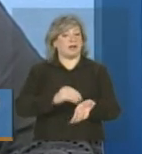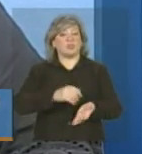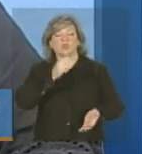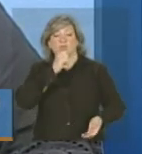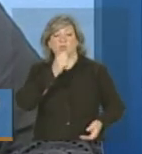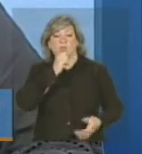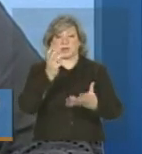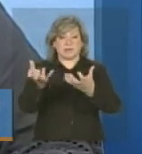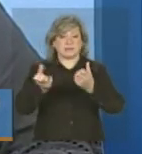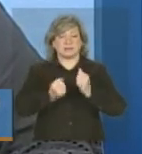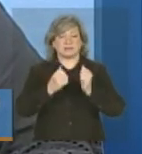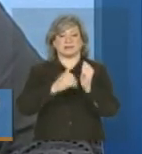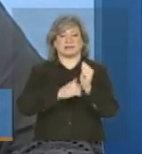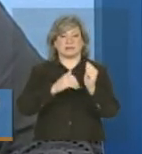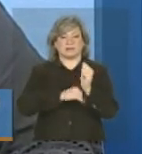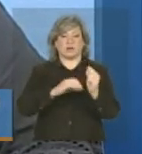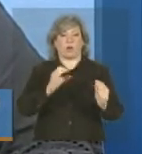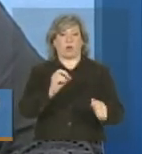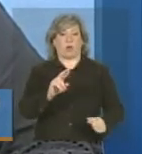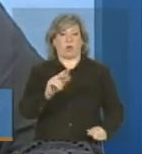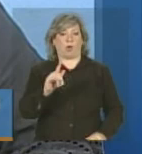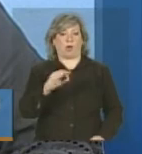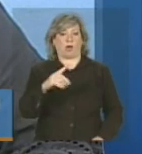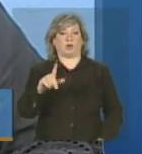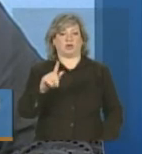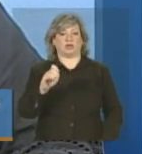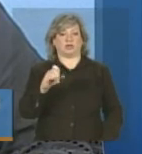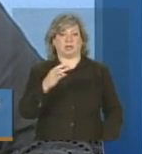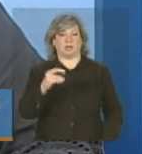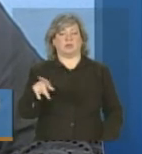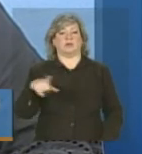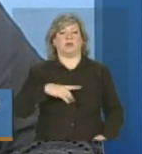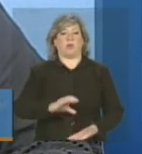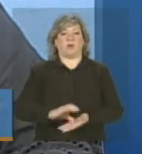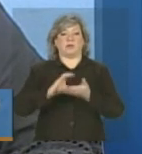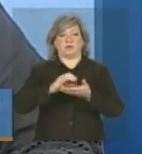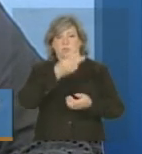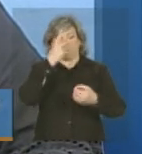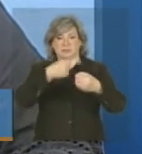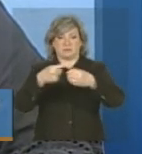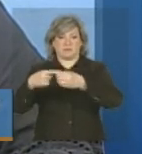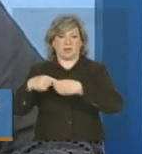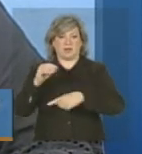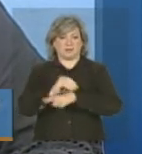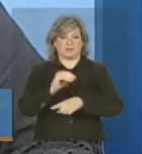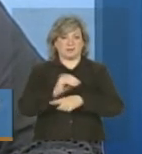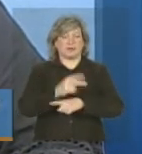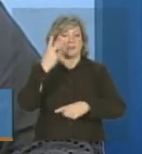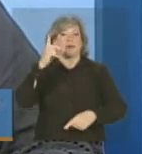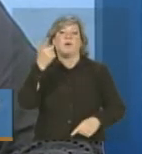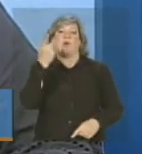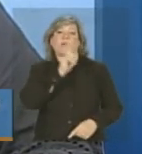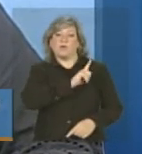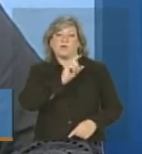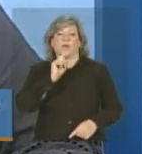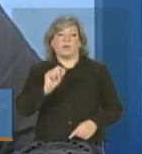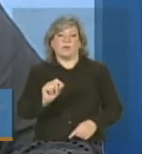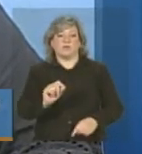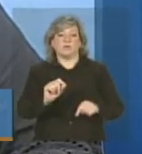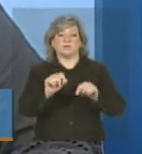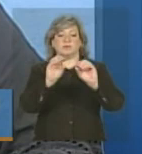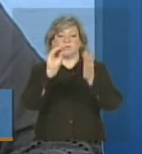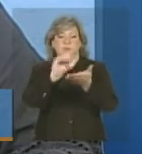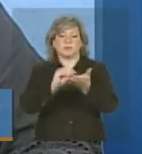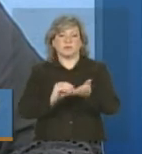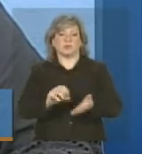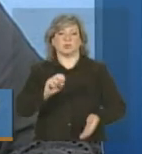recebi a senha do órgão gestor e o Conselho Municipal de Assistência para acessar os aplicativos do Rede